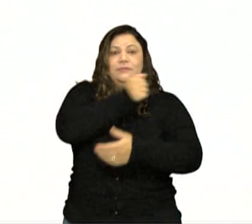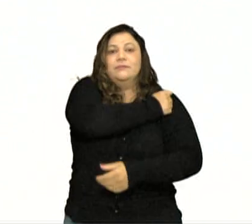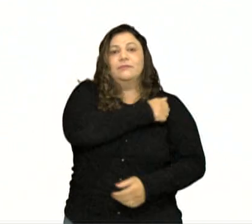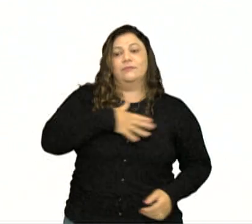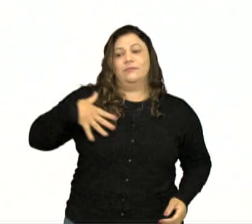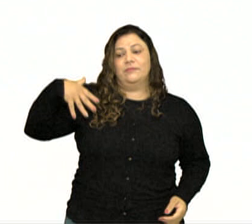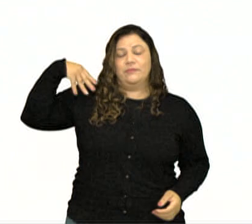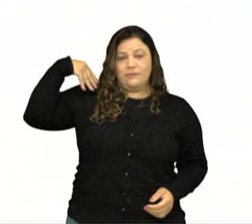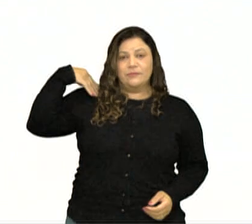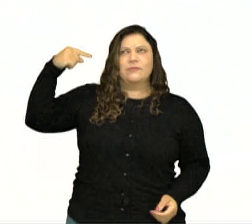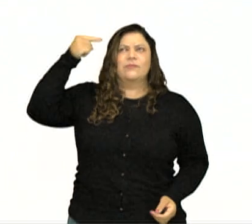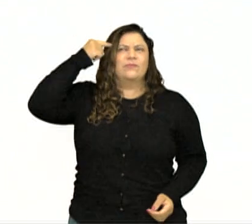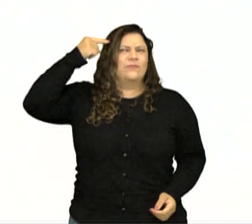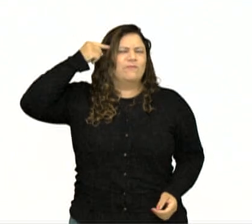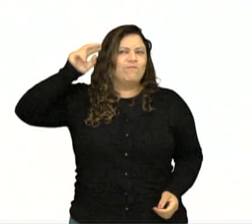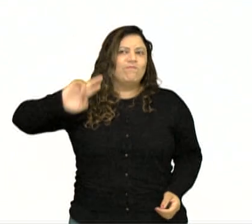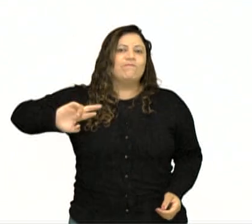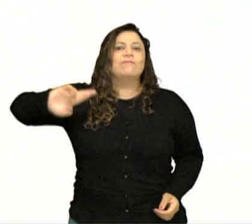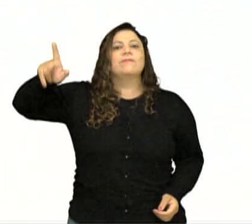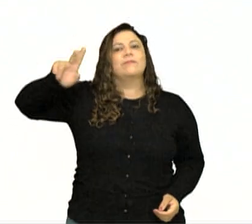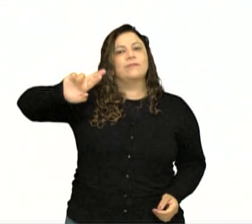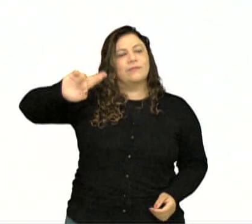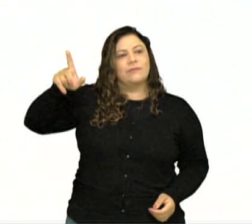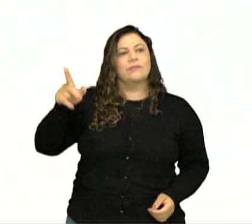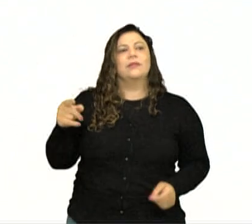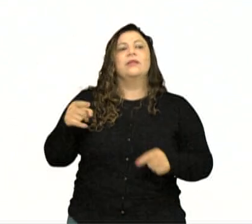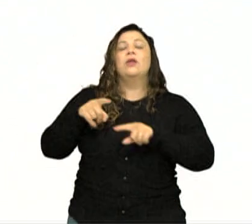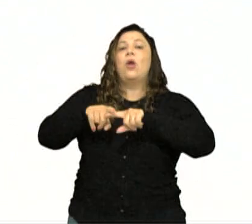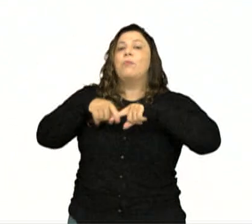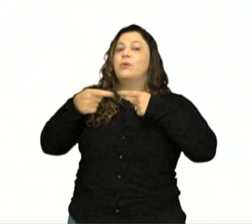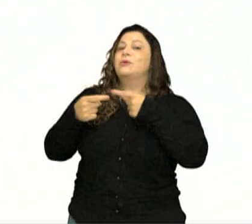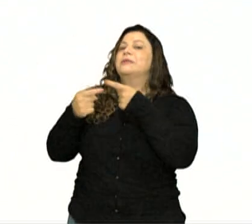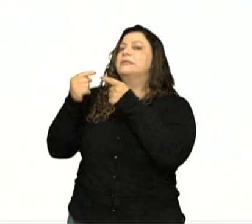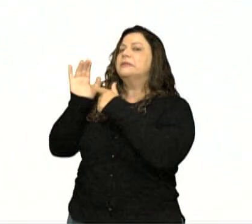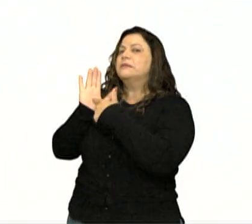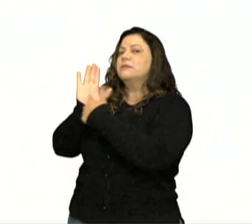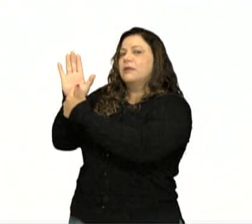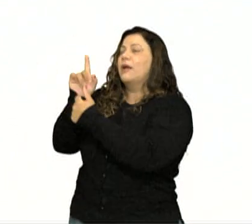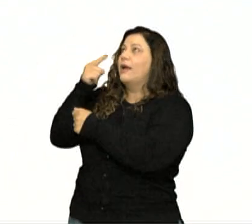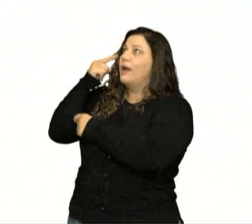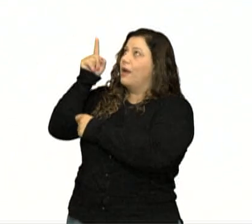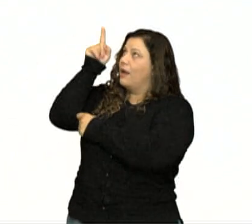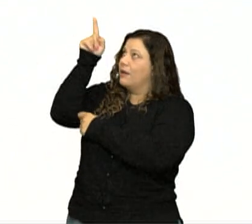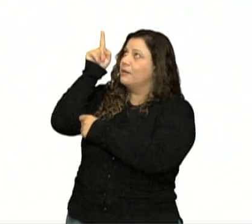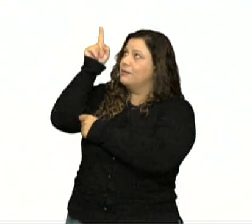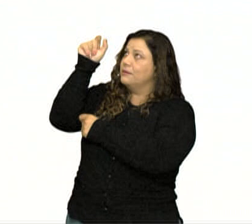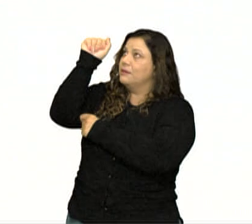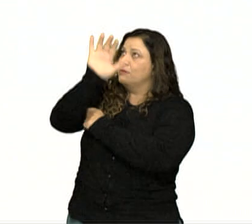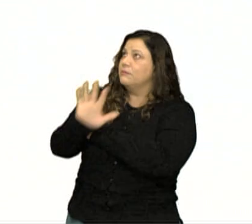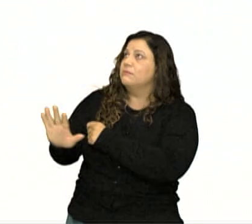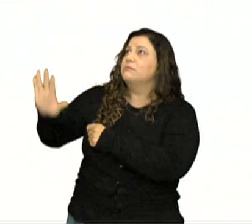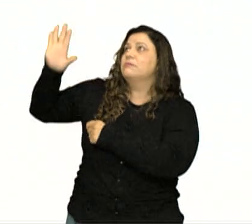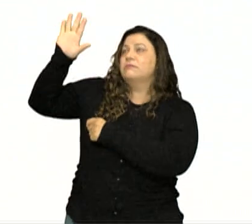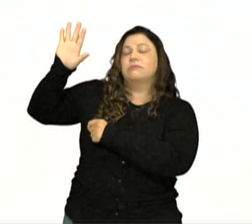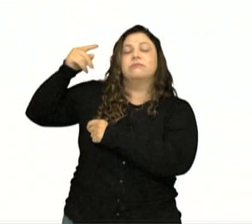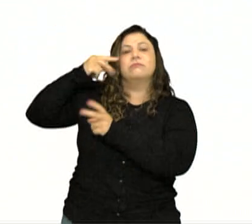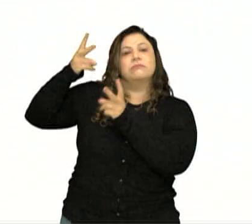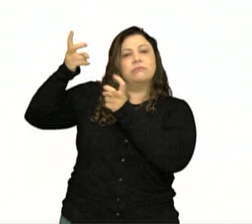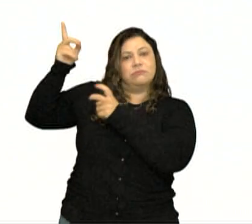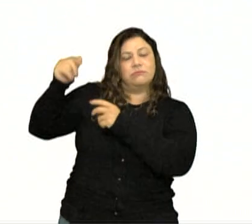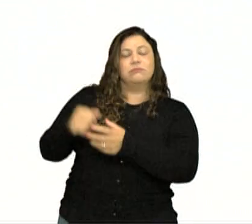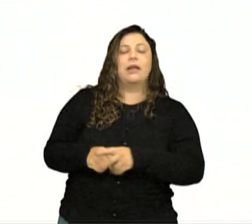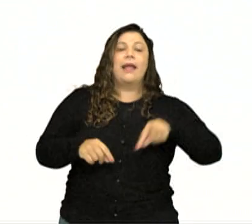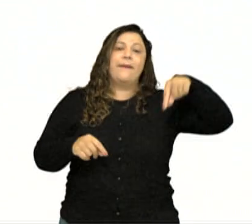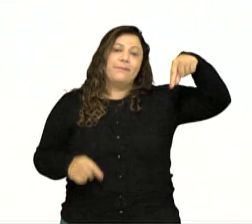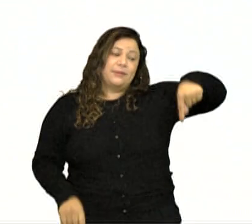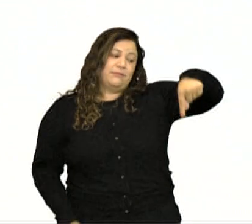uma concepção um pouco diferente, é por isso que o Aristóteles aparece nessa imagem apontando para baixo. Quando ele aponta para